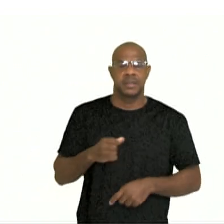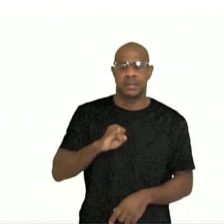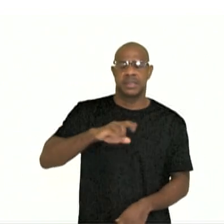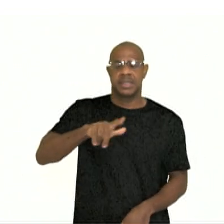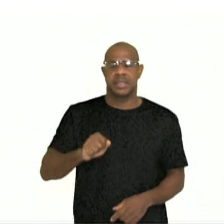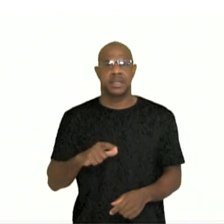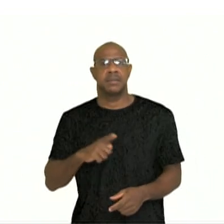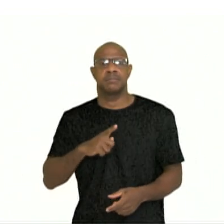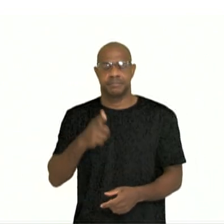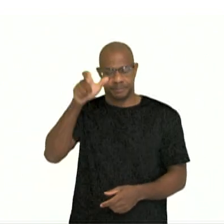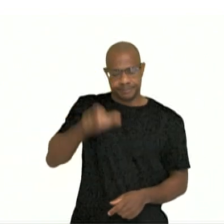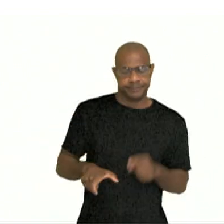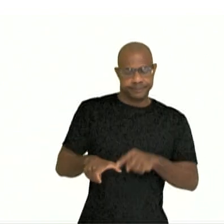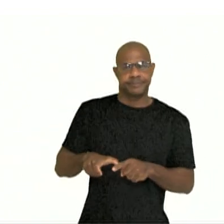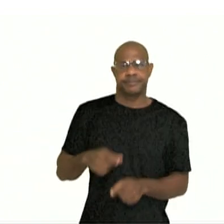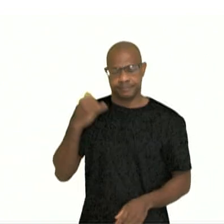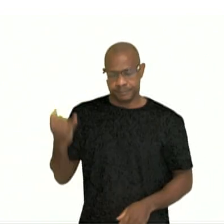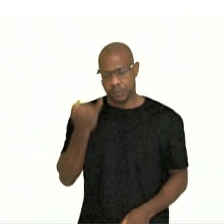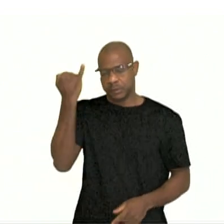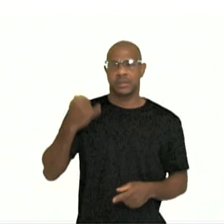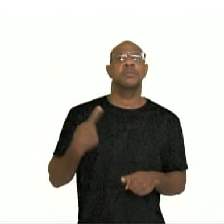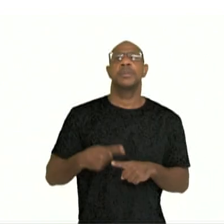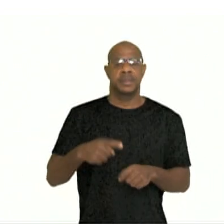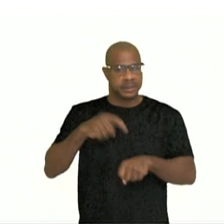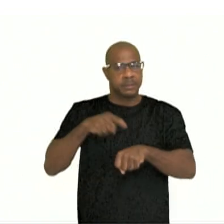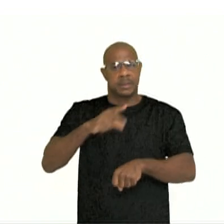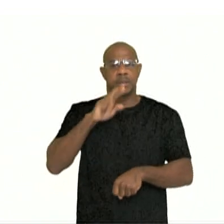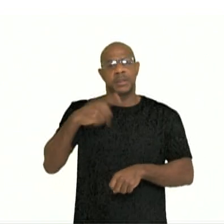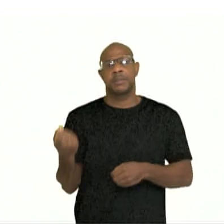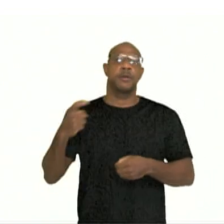então, ditador. Eu vou dar um tempinho para vocês e a gente já volta.